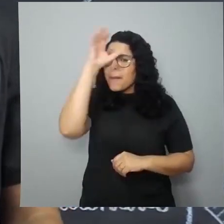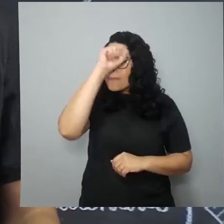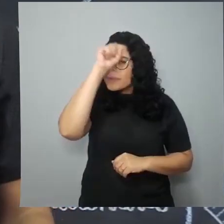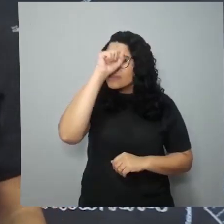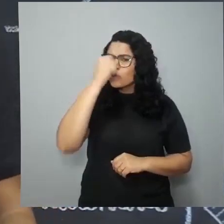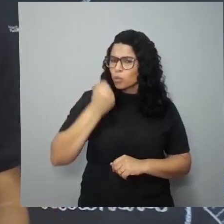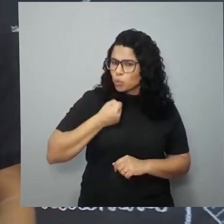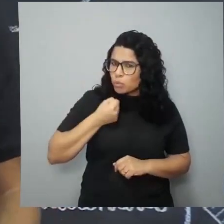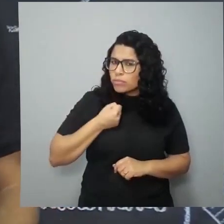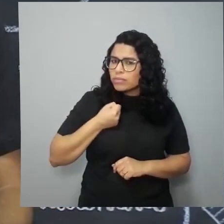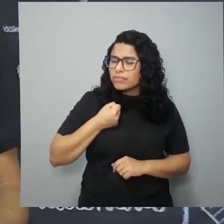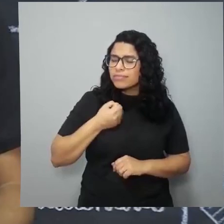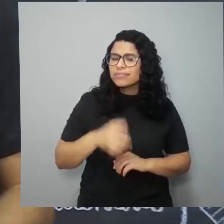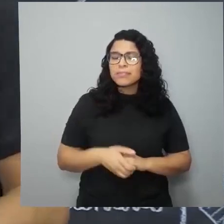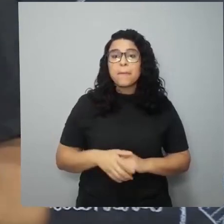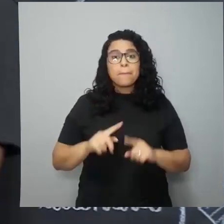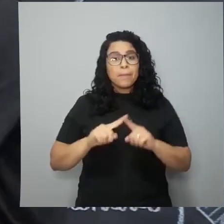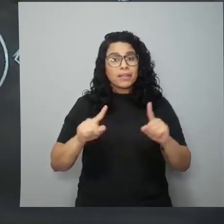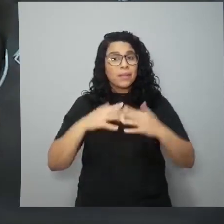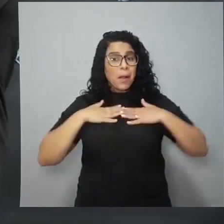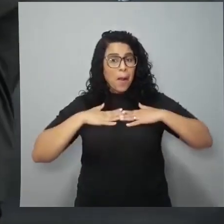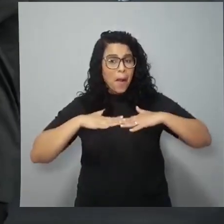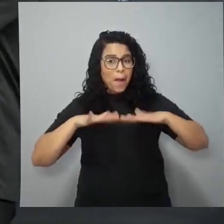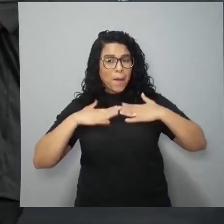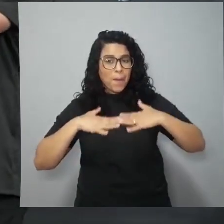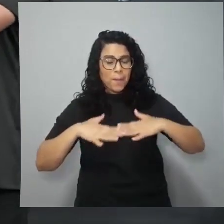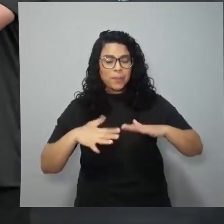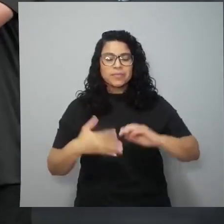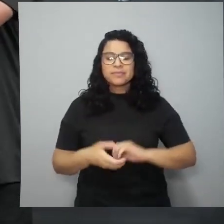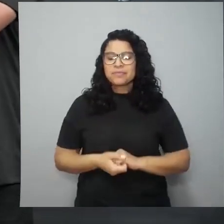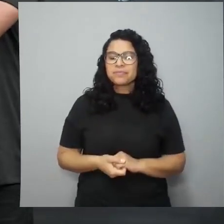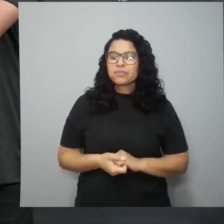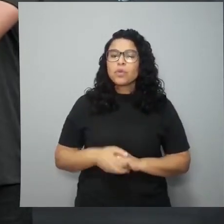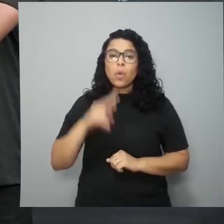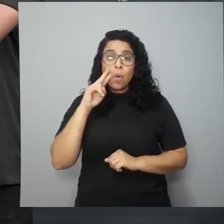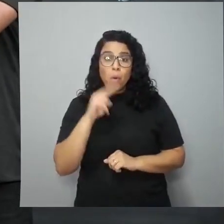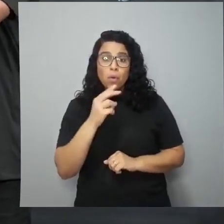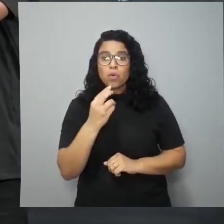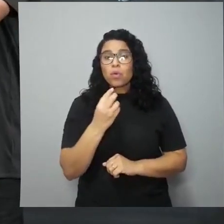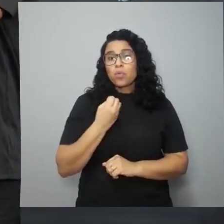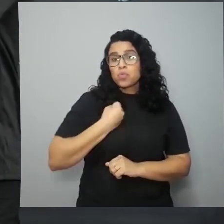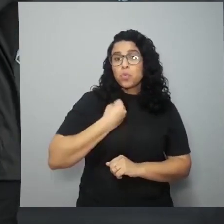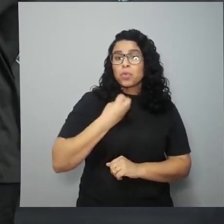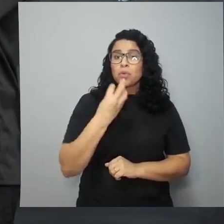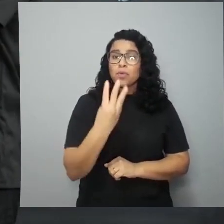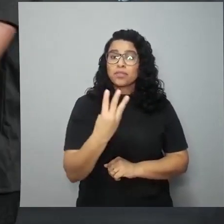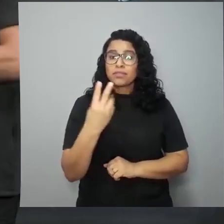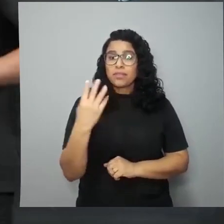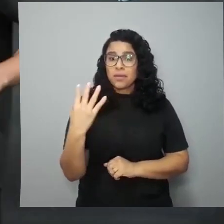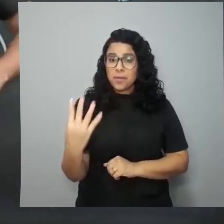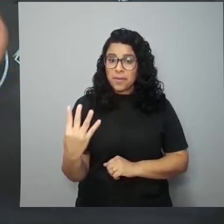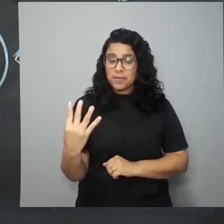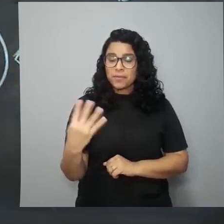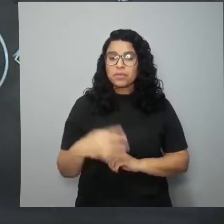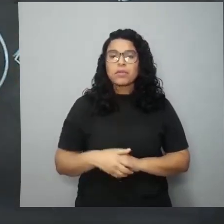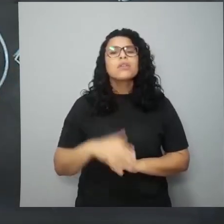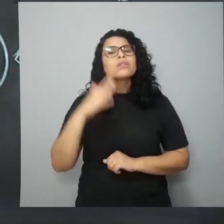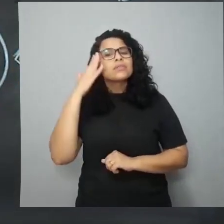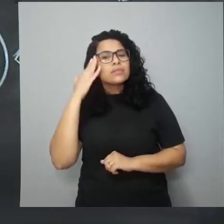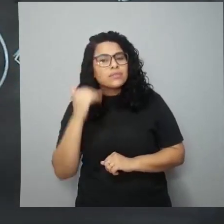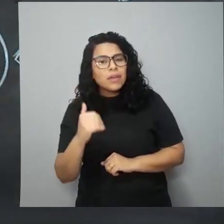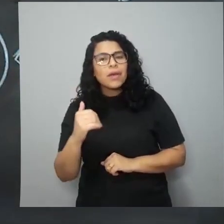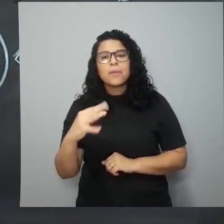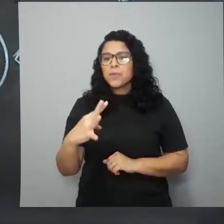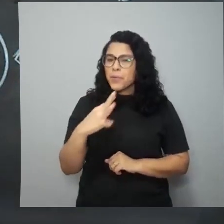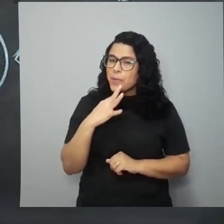Calma, vamos aprender essa distinção que é bem interessante. Olha para cá, ó. Olha para esse número 34. Tá vendo como ele está escrito aqui? Você